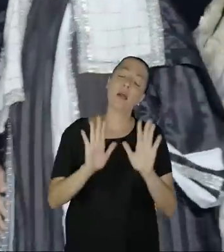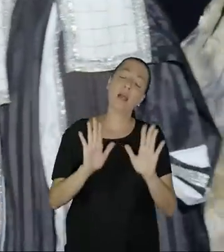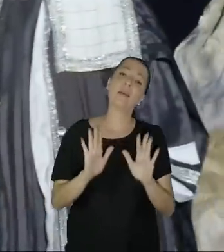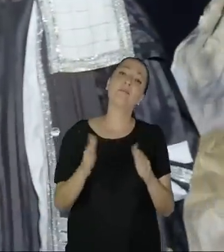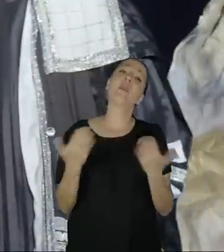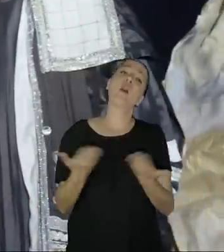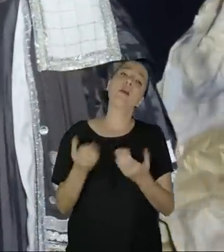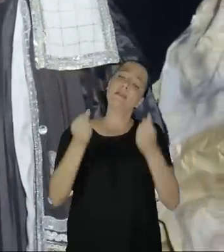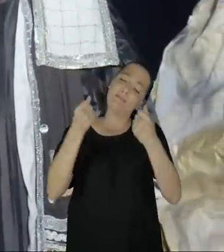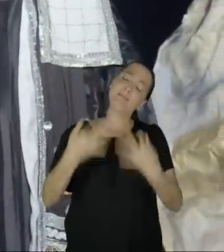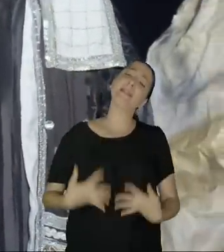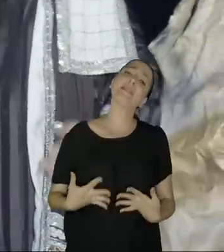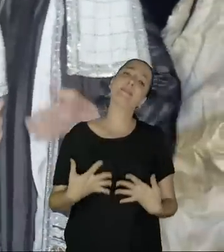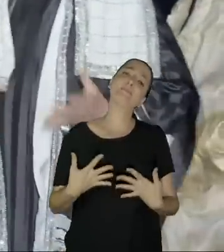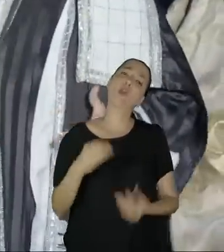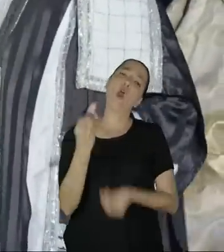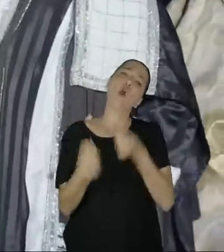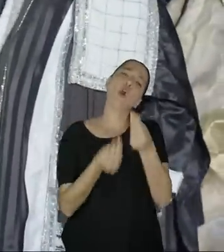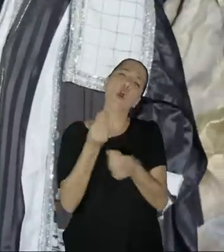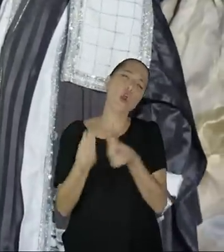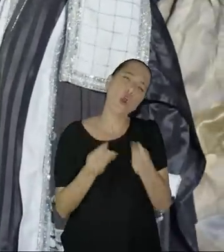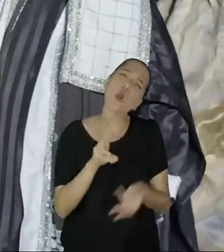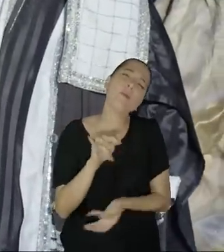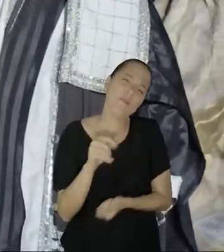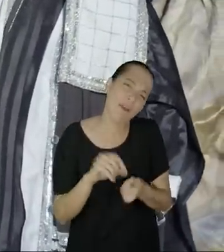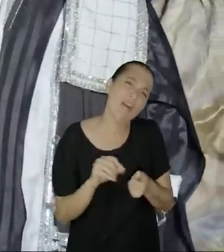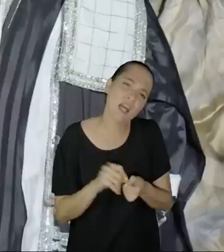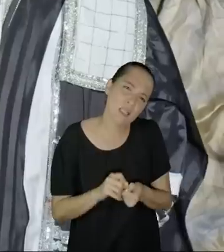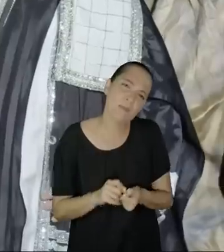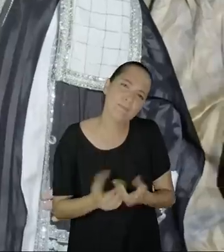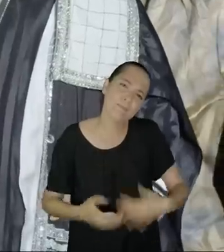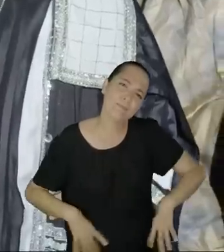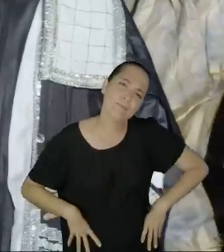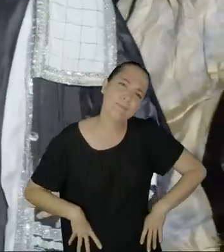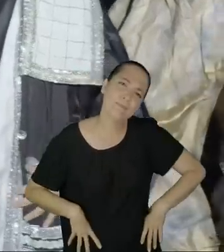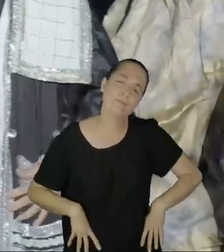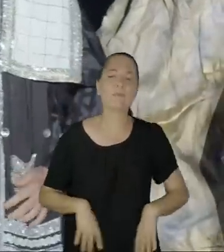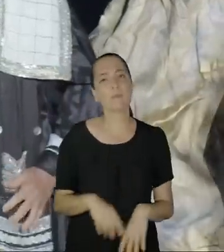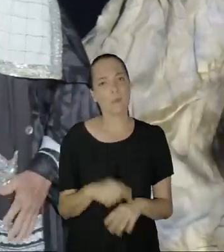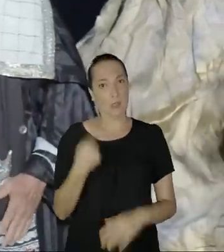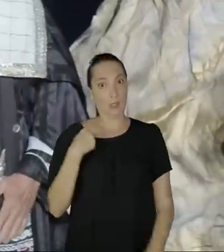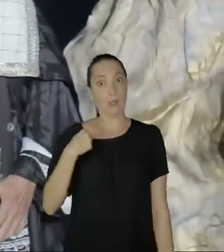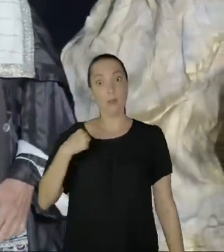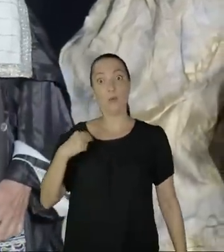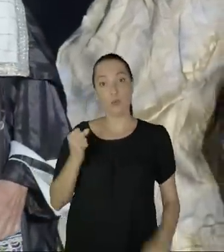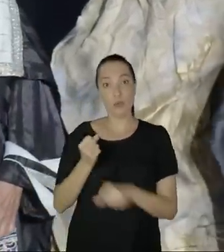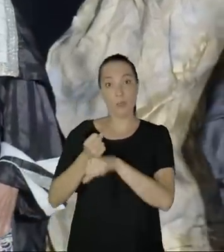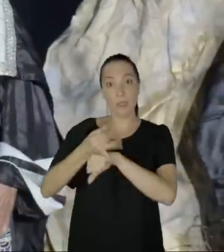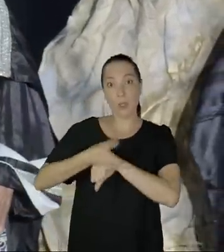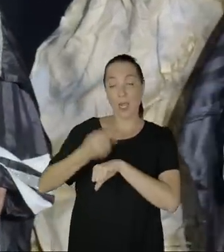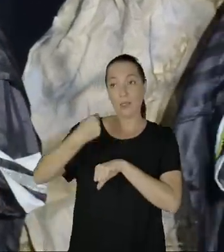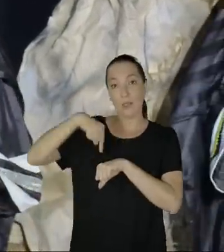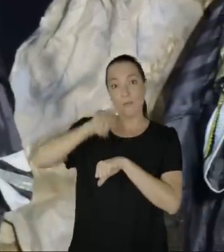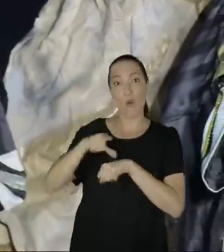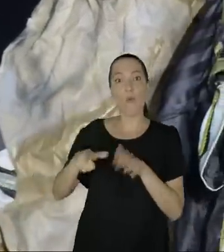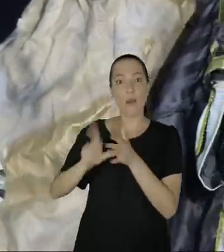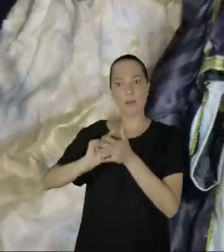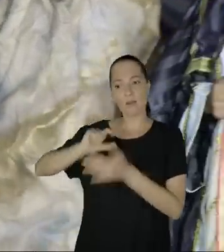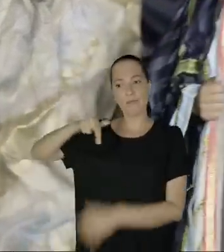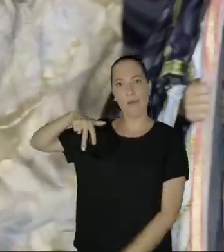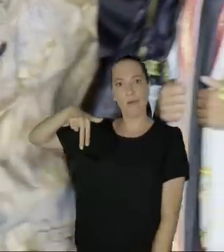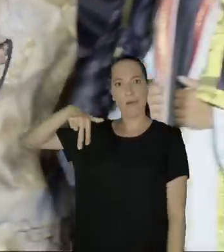Agora nos diga, como se fará isso? Eu irei na frente sozinho, para não causar